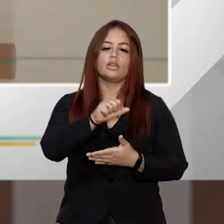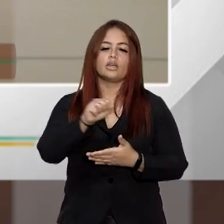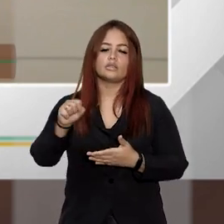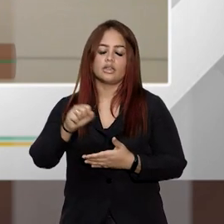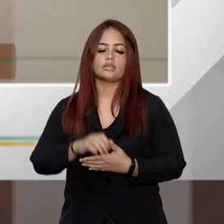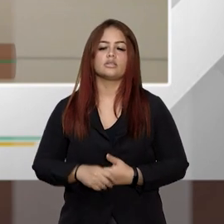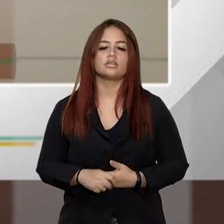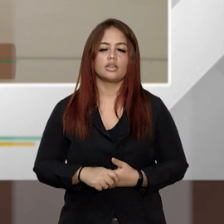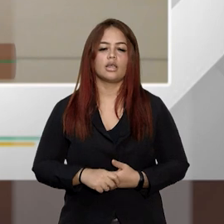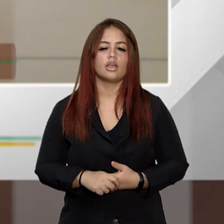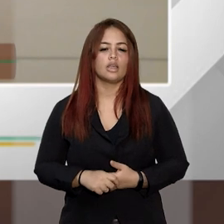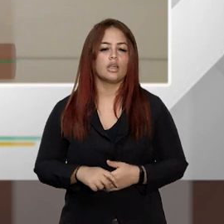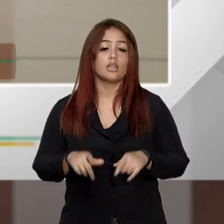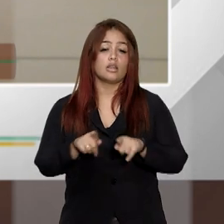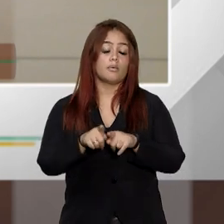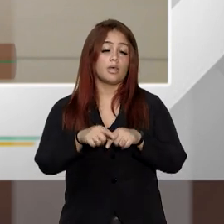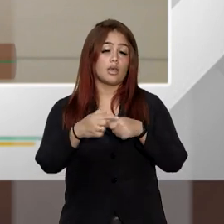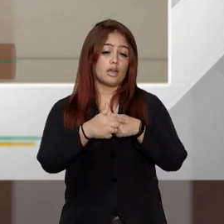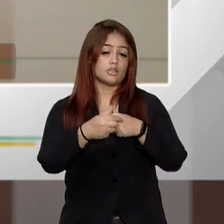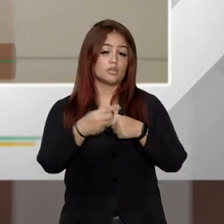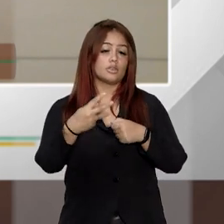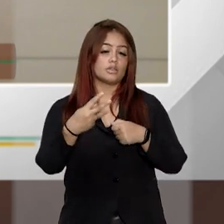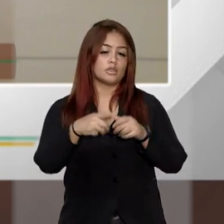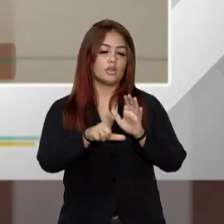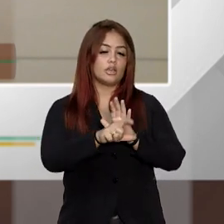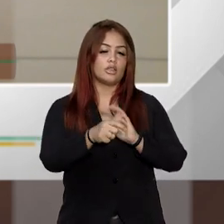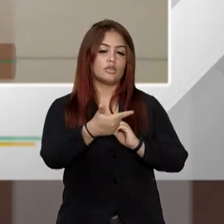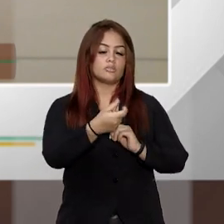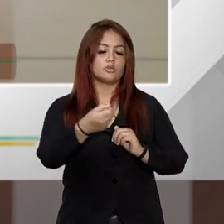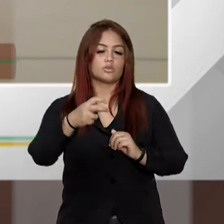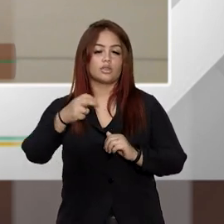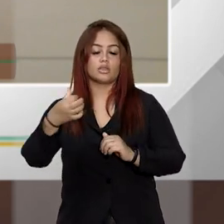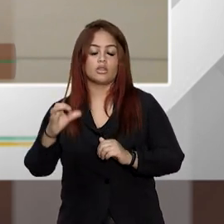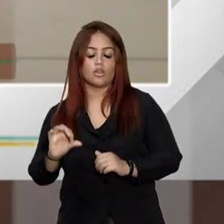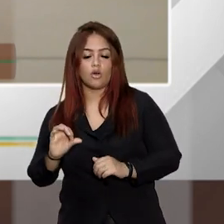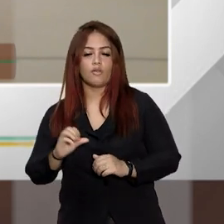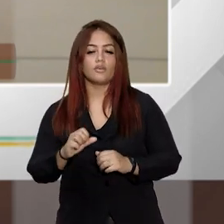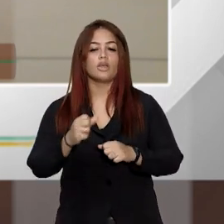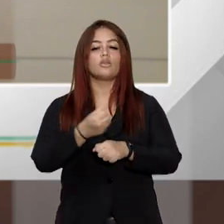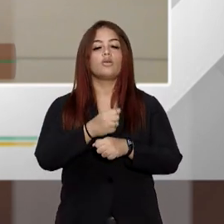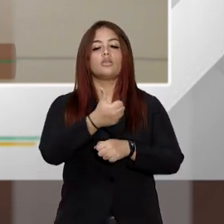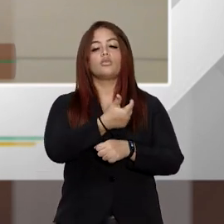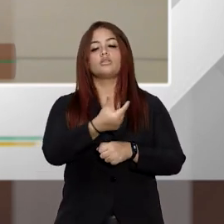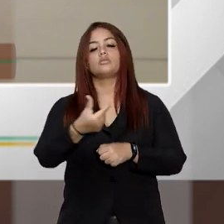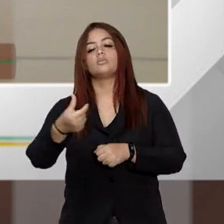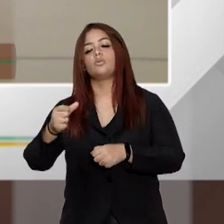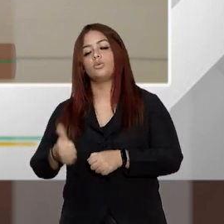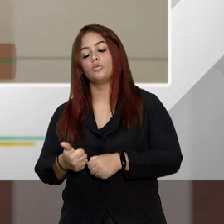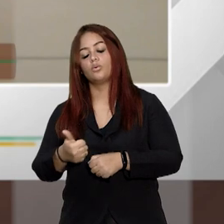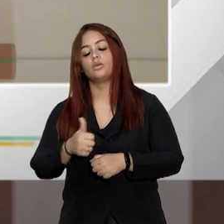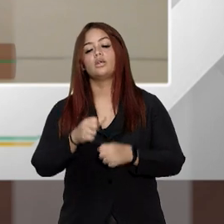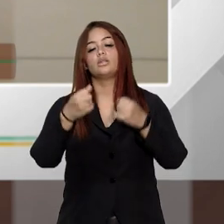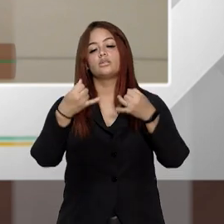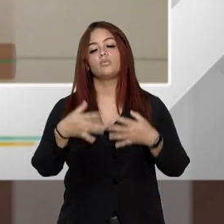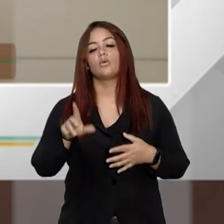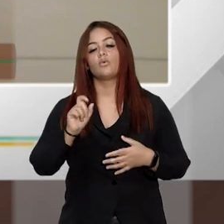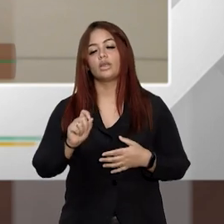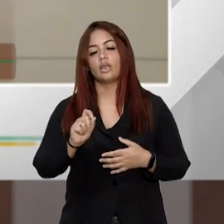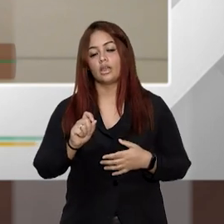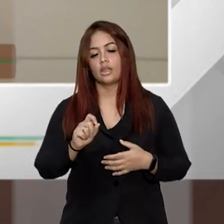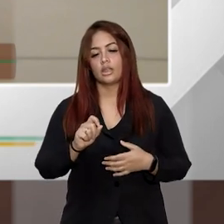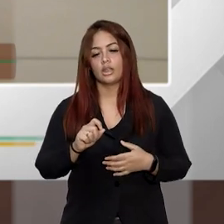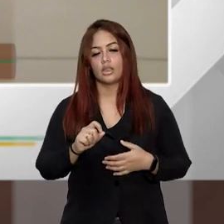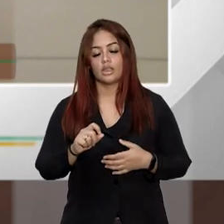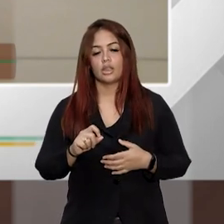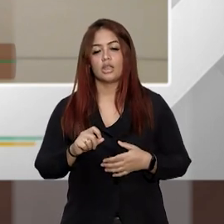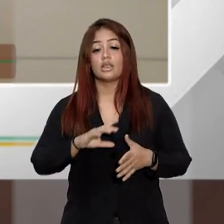INSS. Inclusive, o mesmo artigo 3º da Lei 10.259 de 2001 prevê que, para se aferir se o